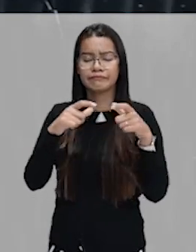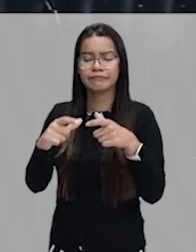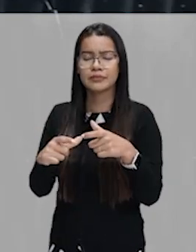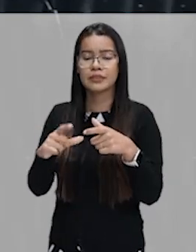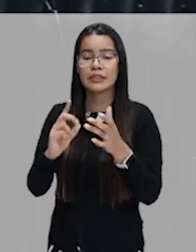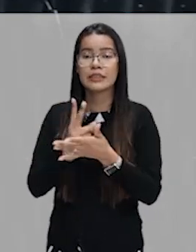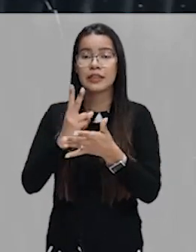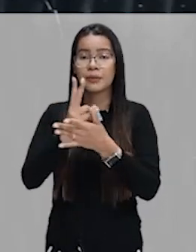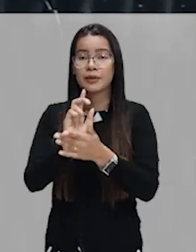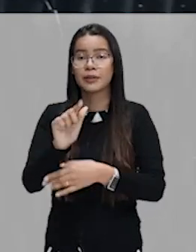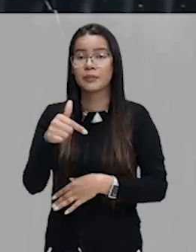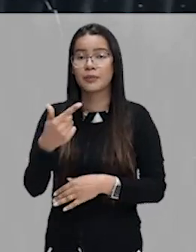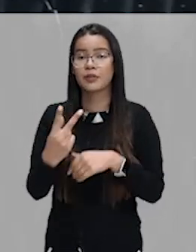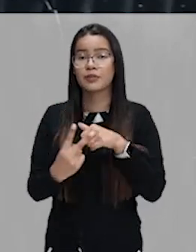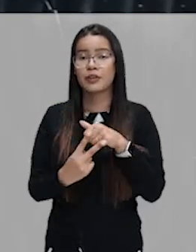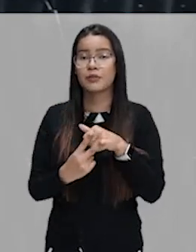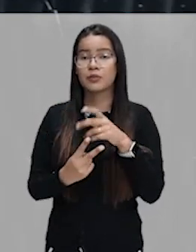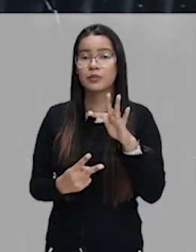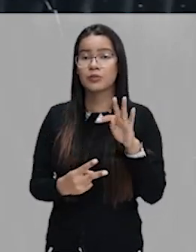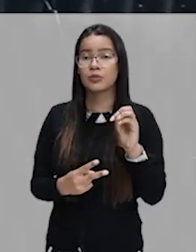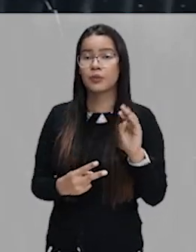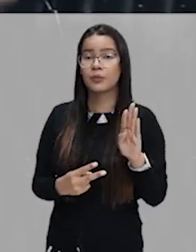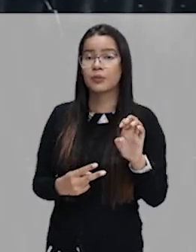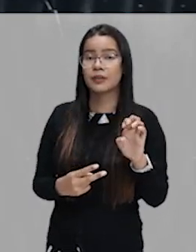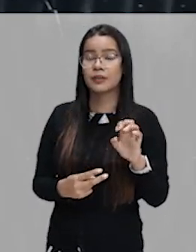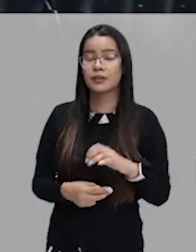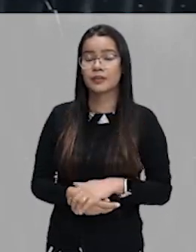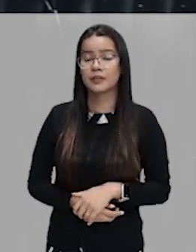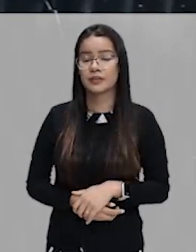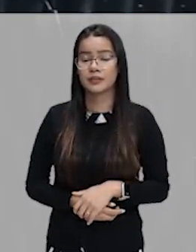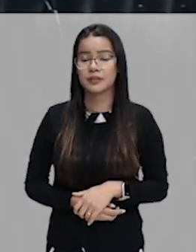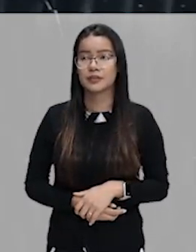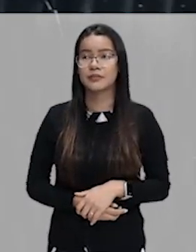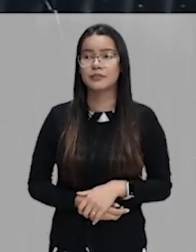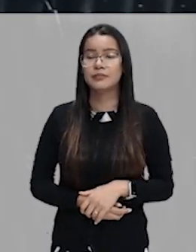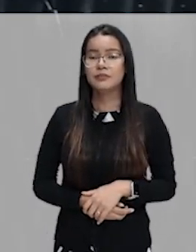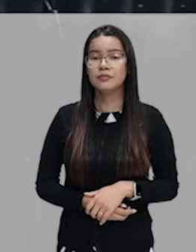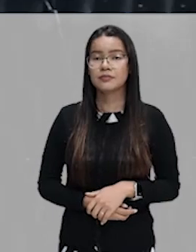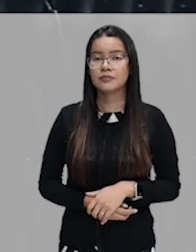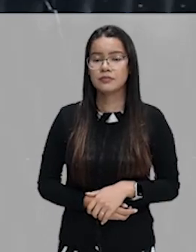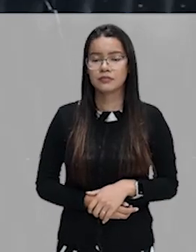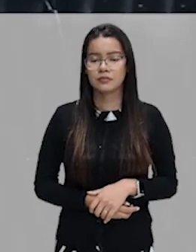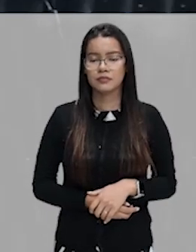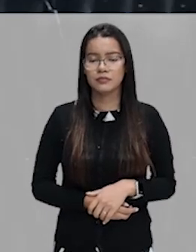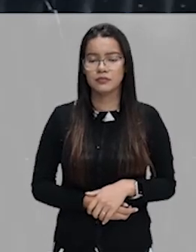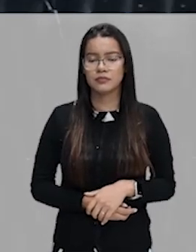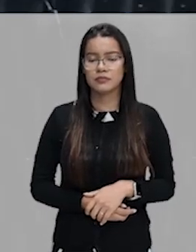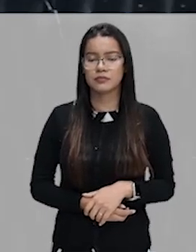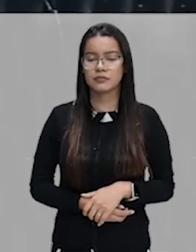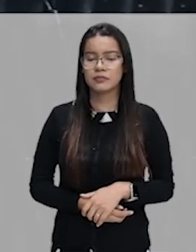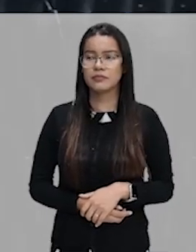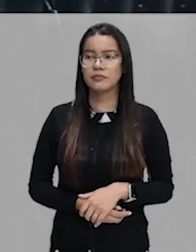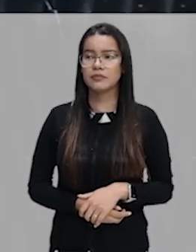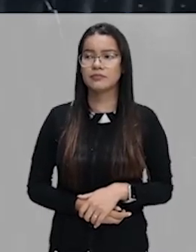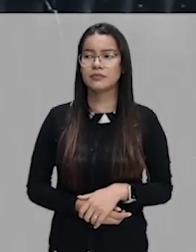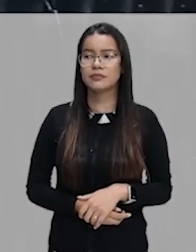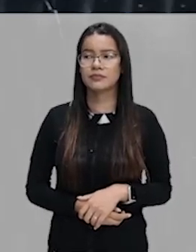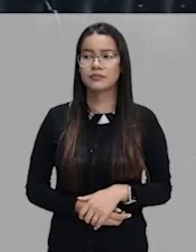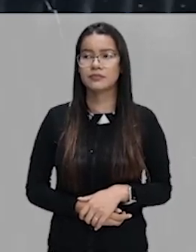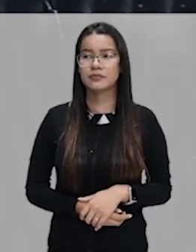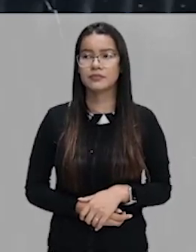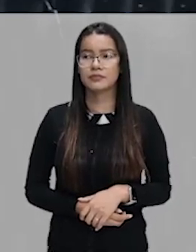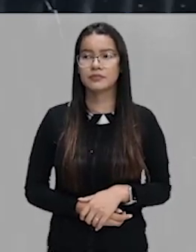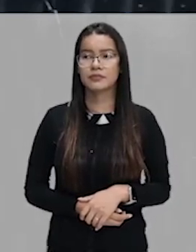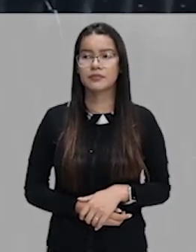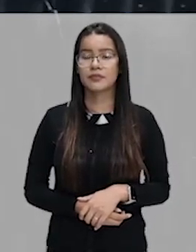Sempre depois do verbo to be. There wasn't ou there was not, que é a forma completa, e there were not, ou